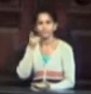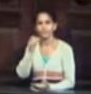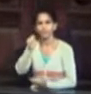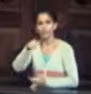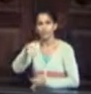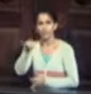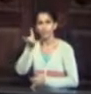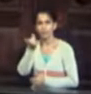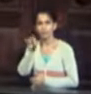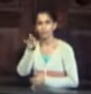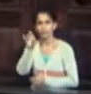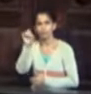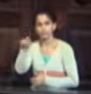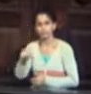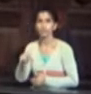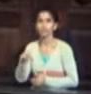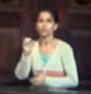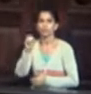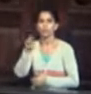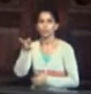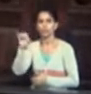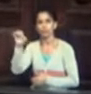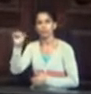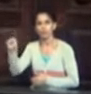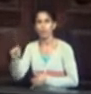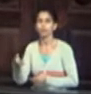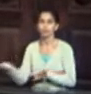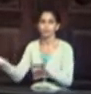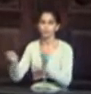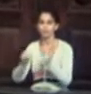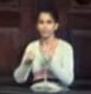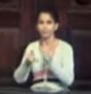governo, traz esse projeto de OAS,